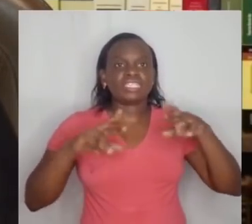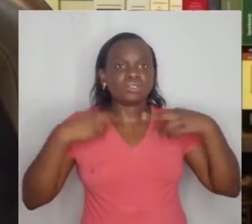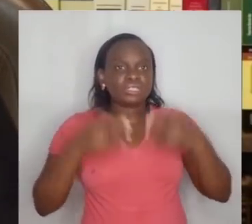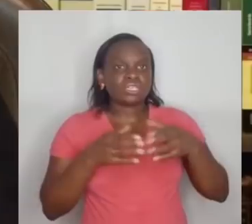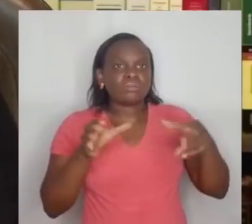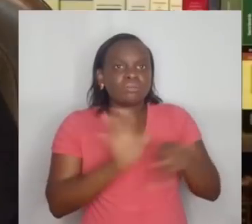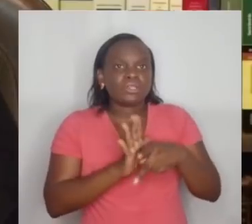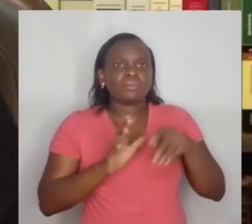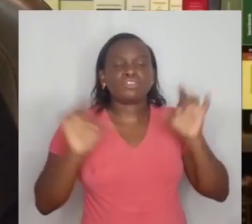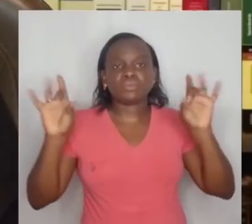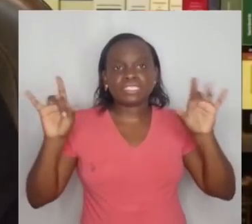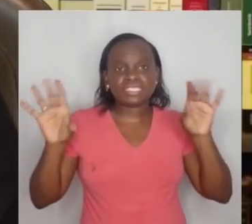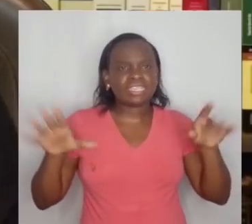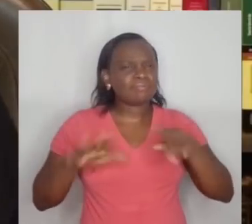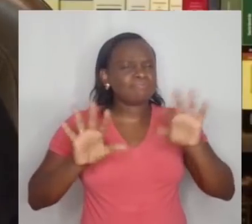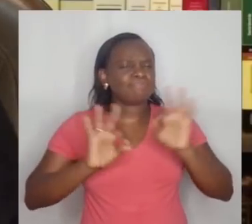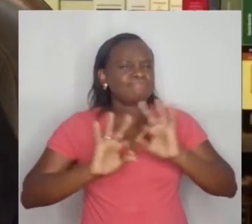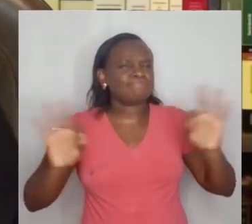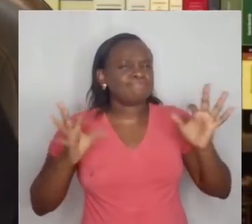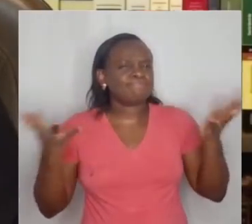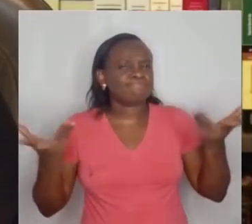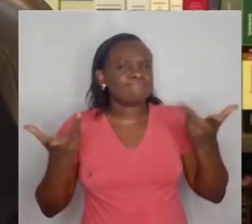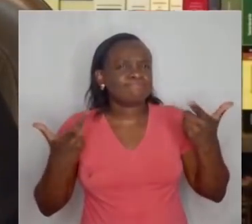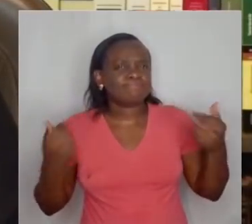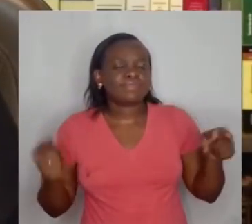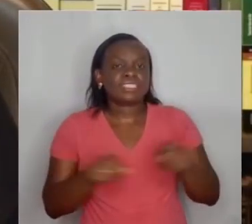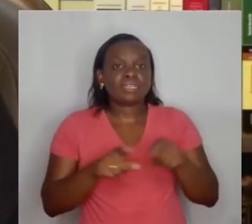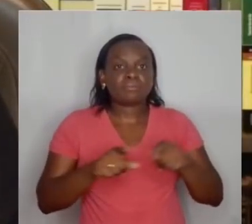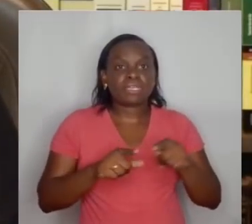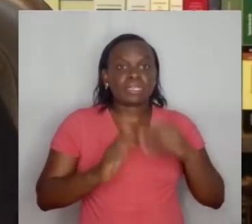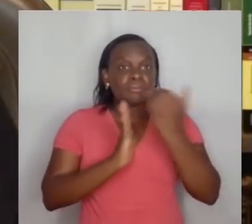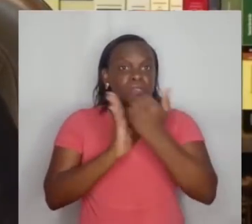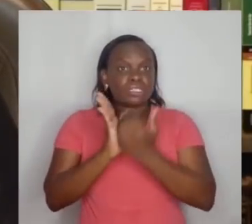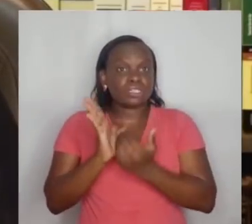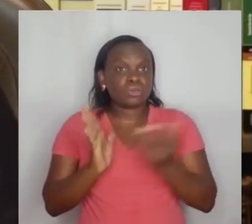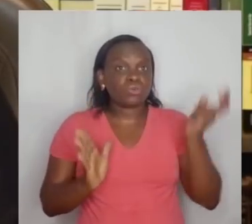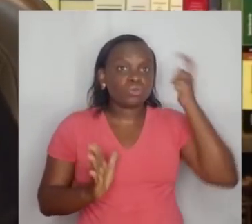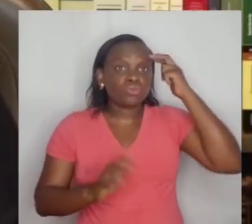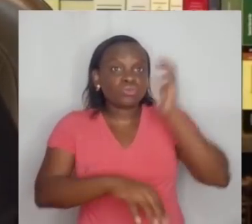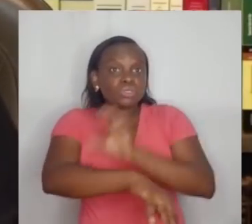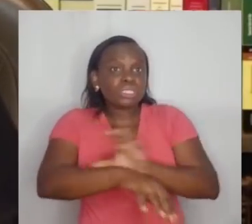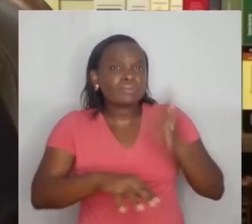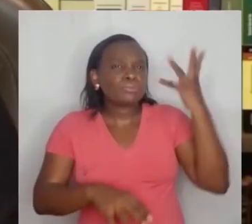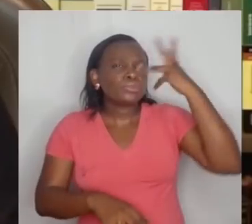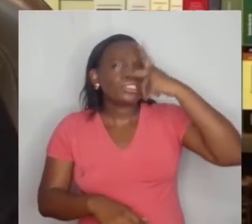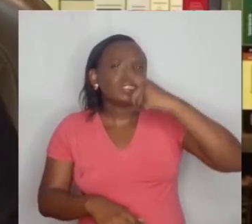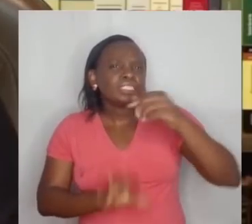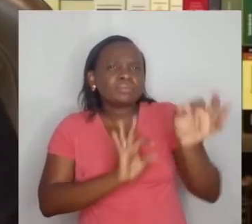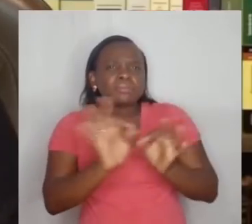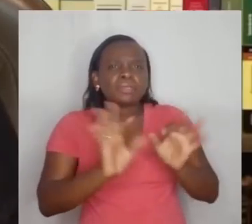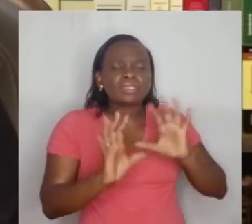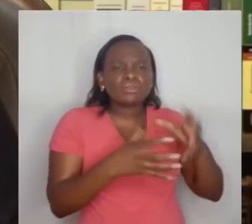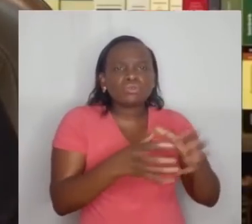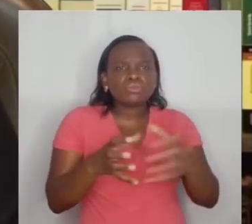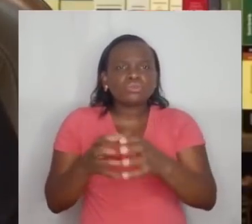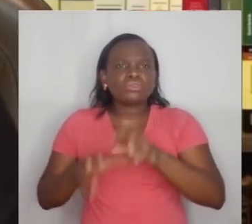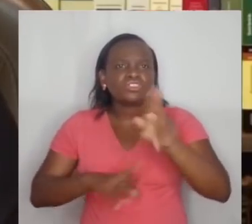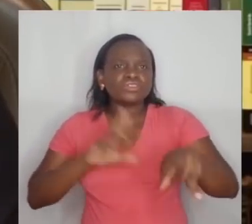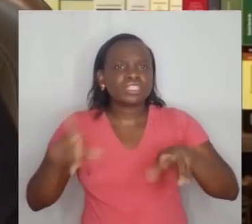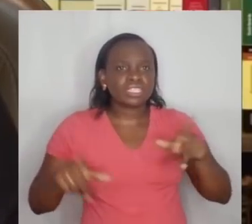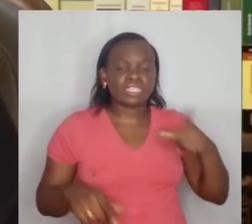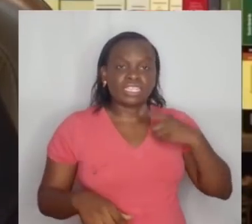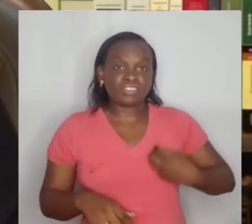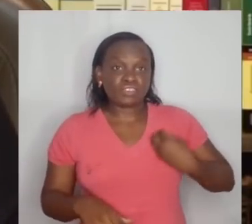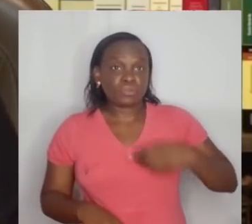sessões especiais que estão fantásticas e uma programação cultural linda, feita por diferentes comissões,